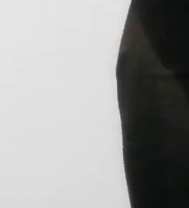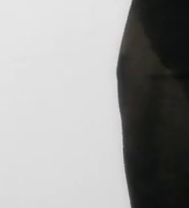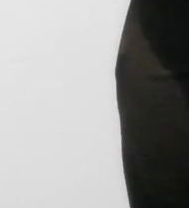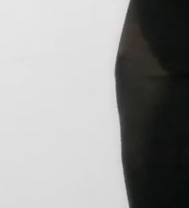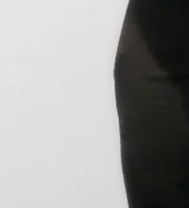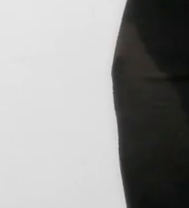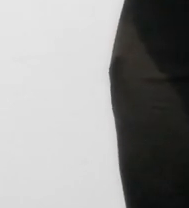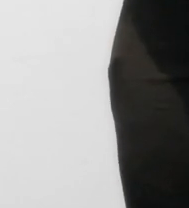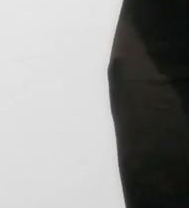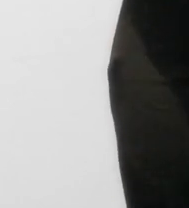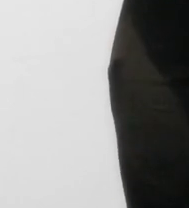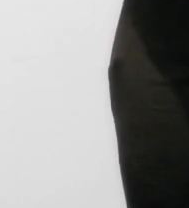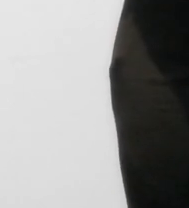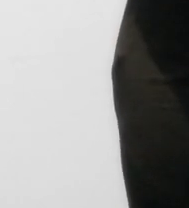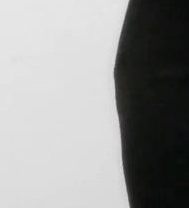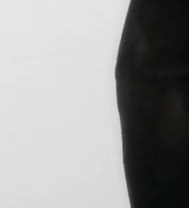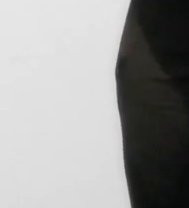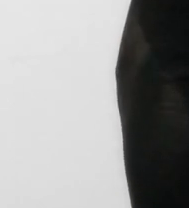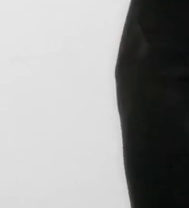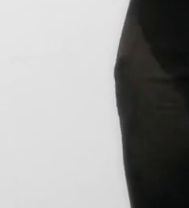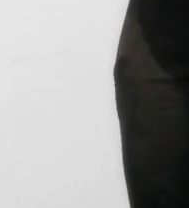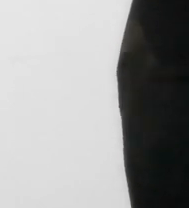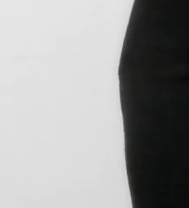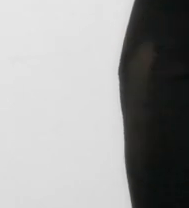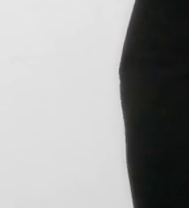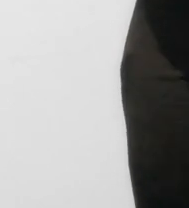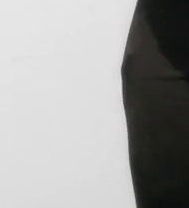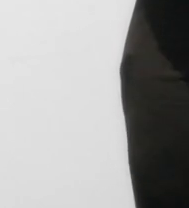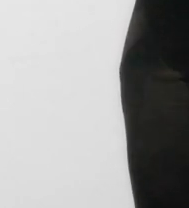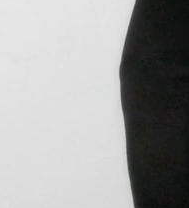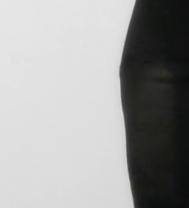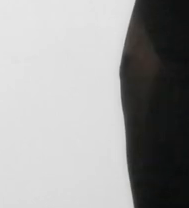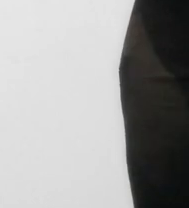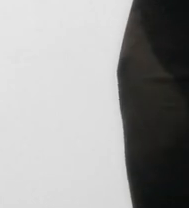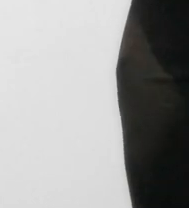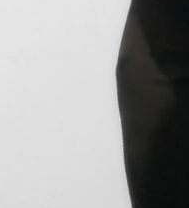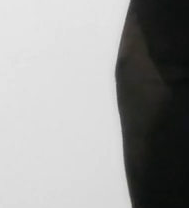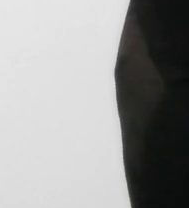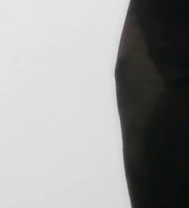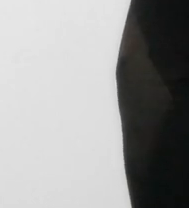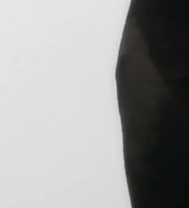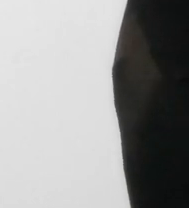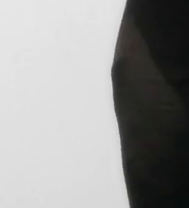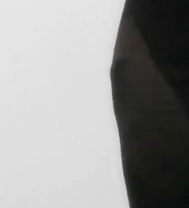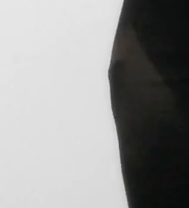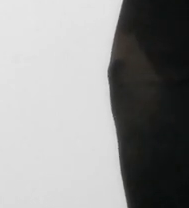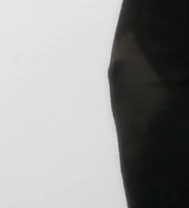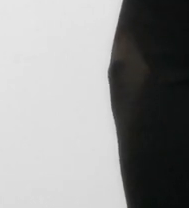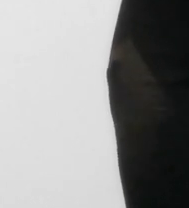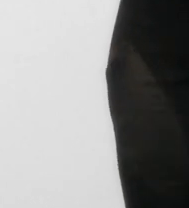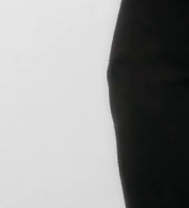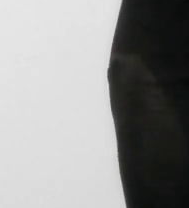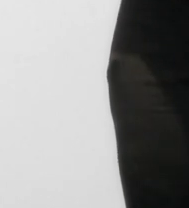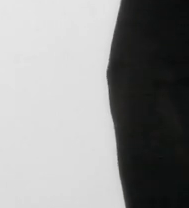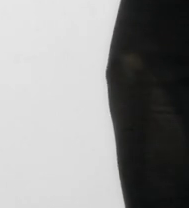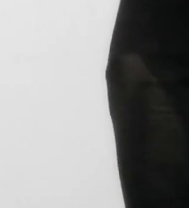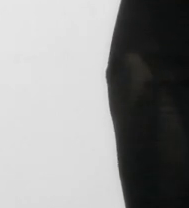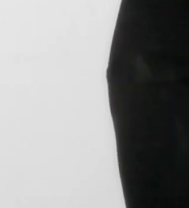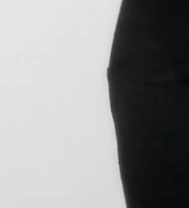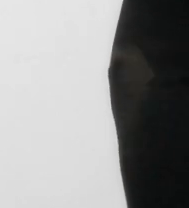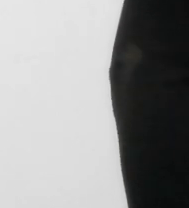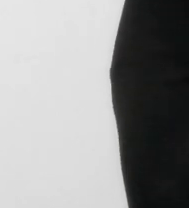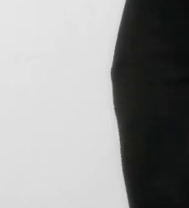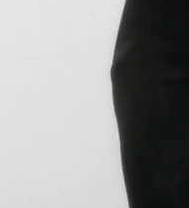a algumas eh emissoras para me ajudar Você sabe qual foi a resposta de algumas operadoras pras